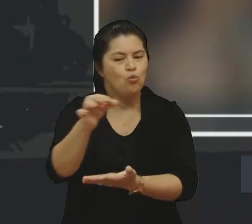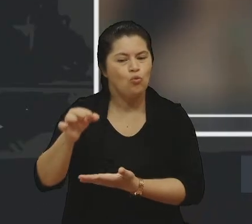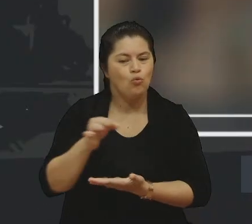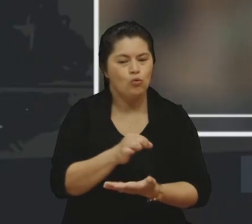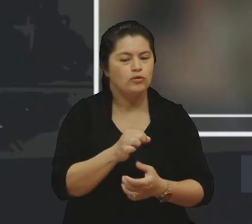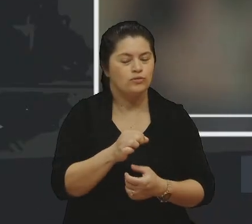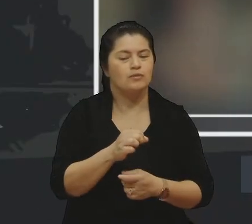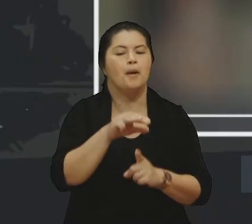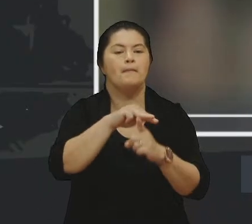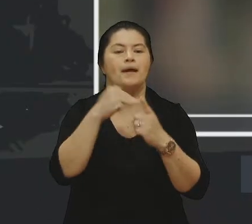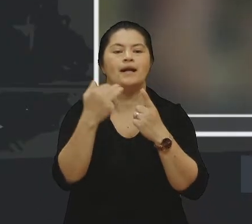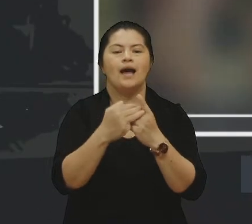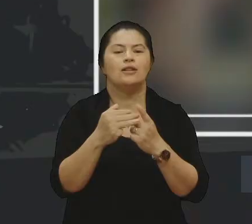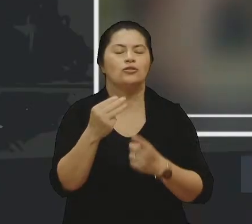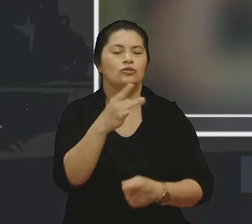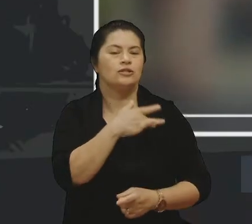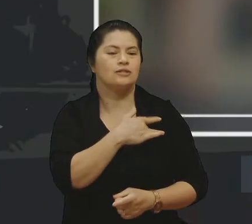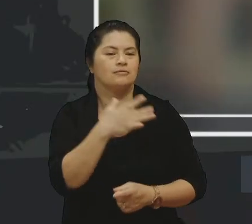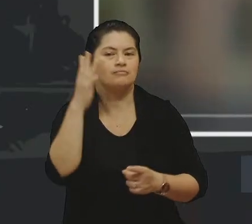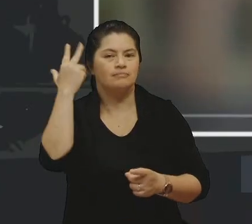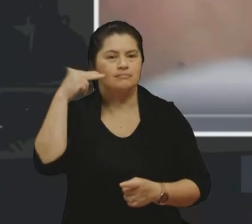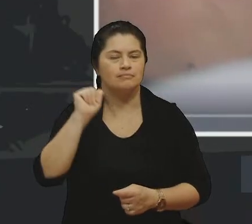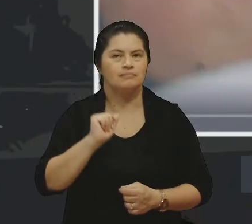mercado natural.